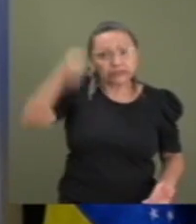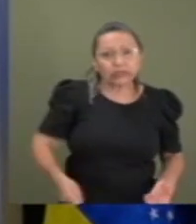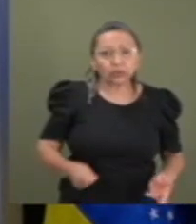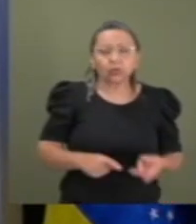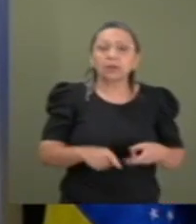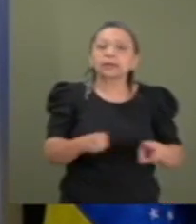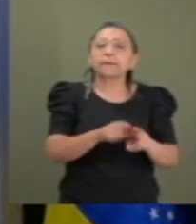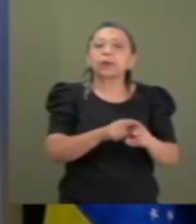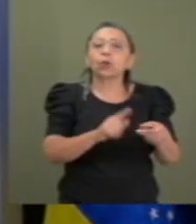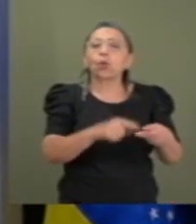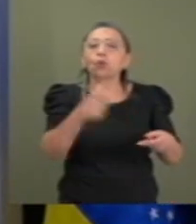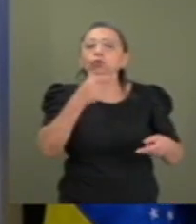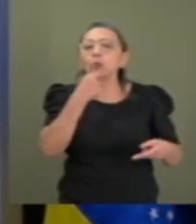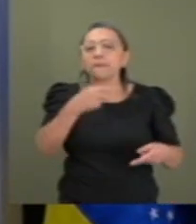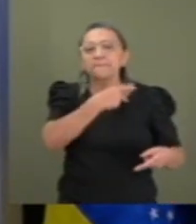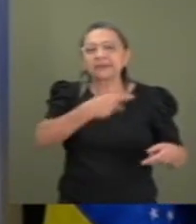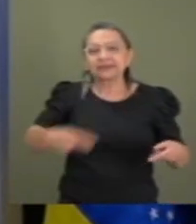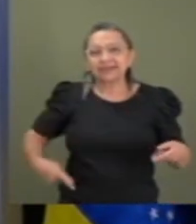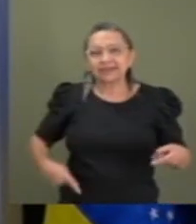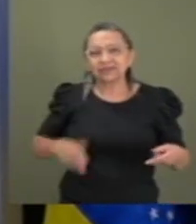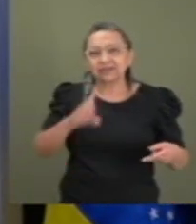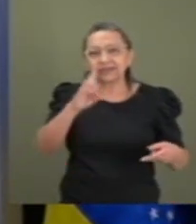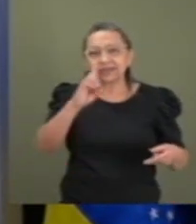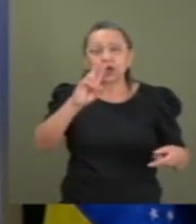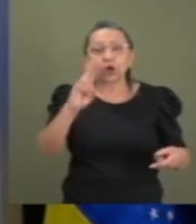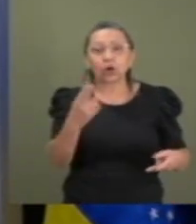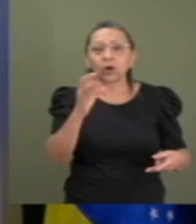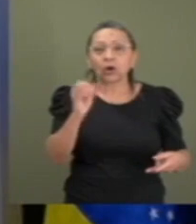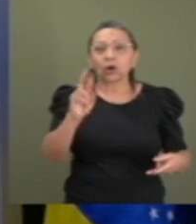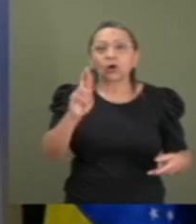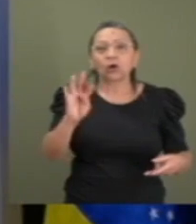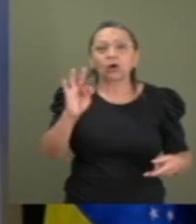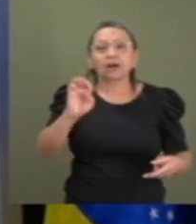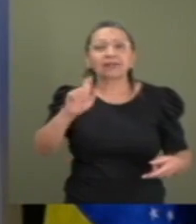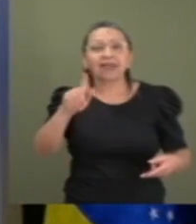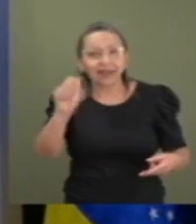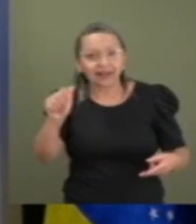cristãos, que fecha emissoras, que faz todo tipo de barbaridade contra os seus opositores.